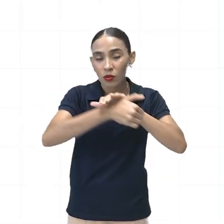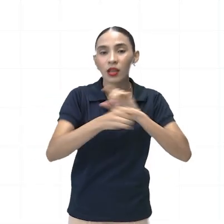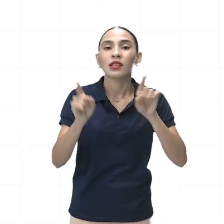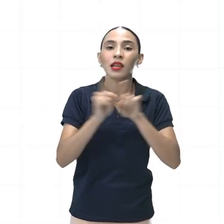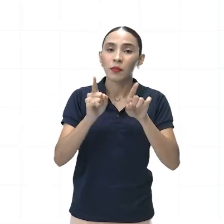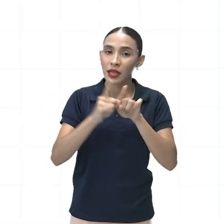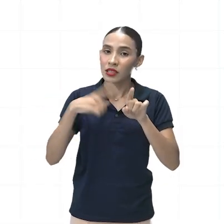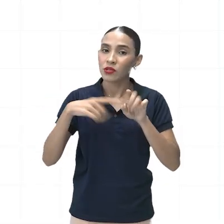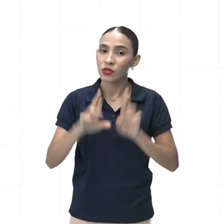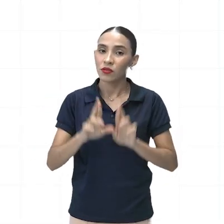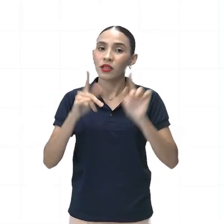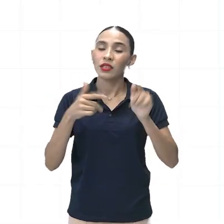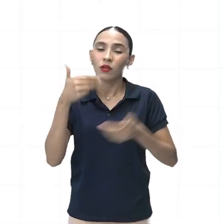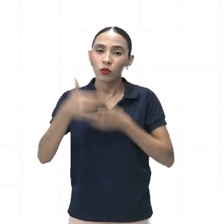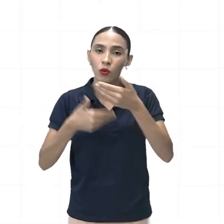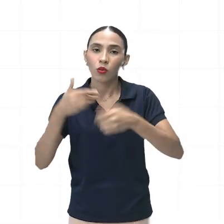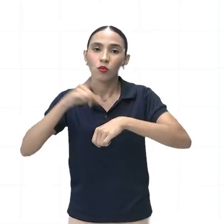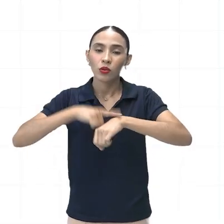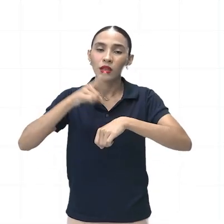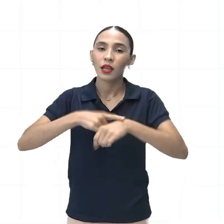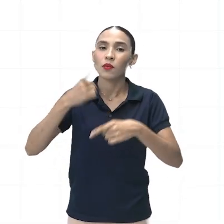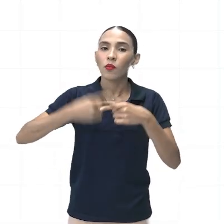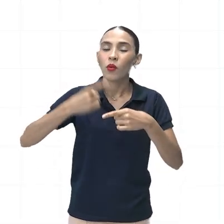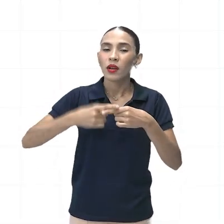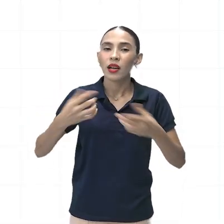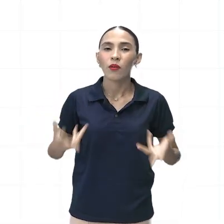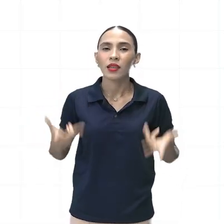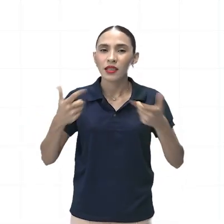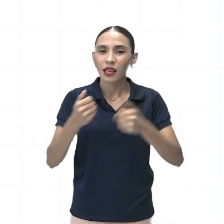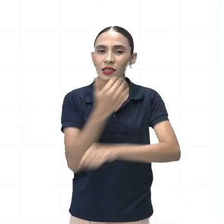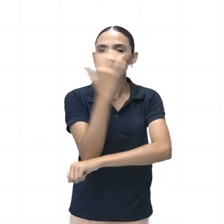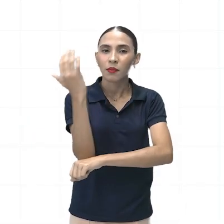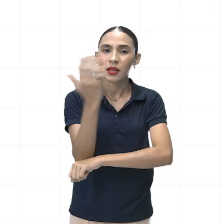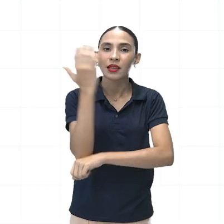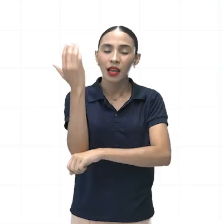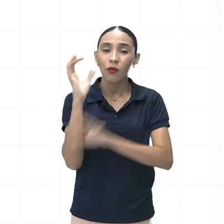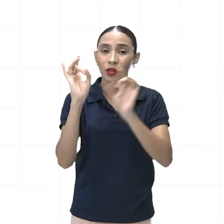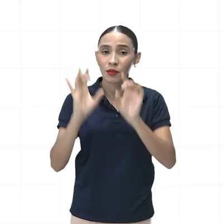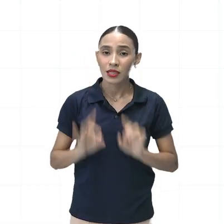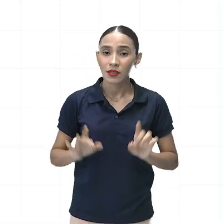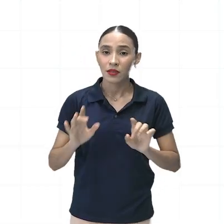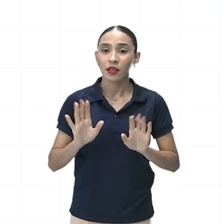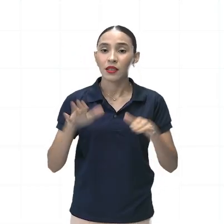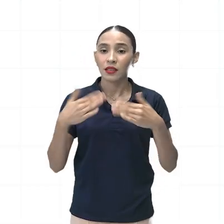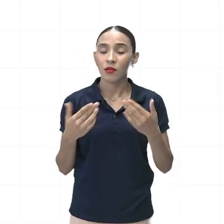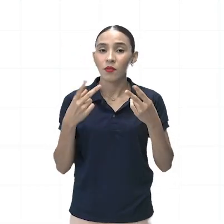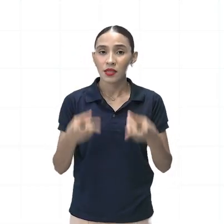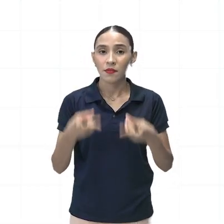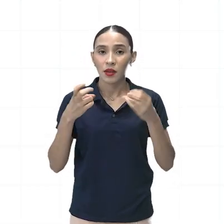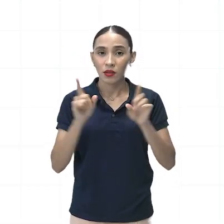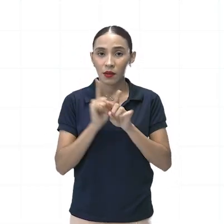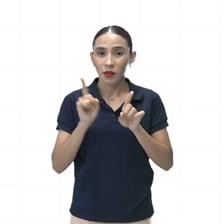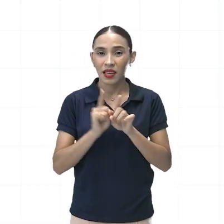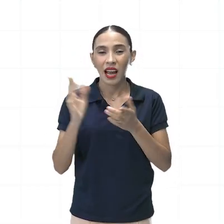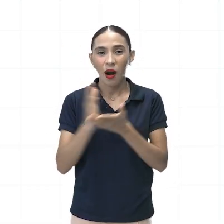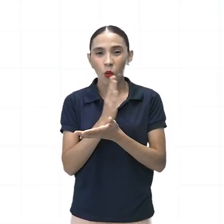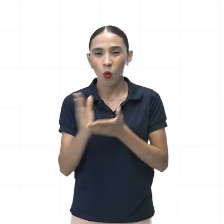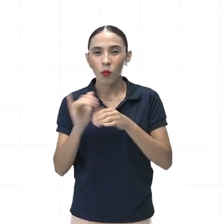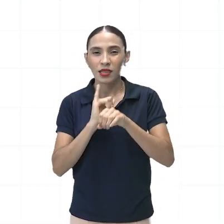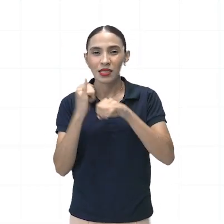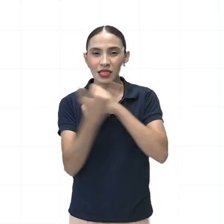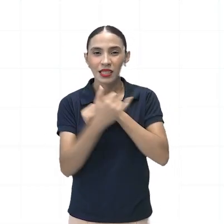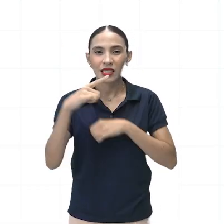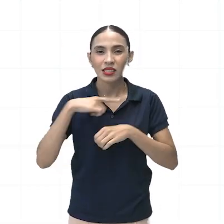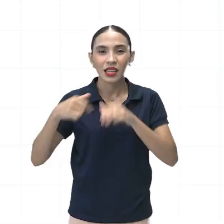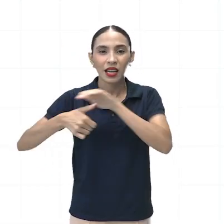haviam divergido ao longo do tempo devido às condições ambientais específicas. Então, ele percebeu que em certas ilhas